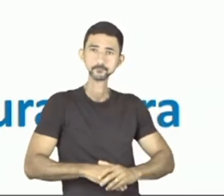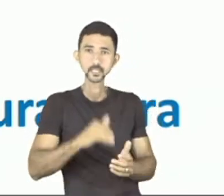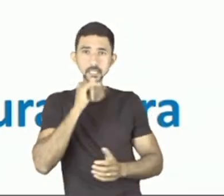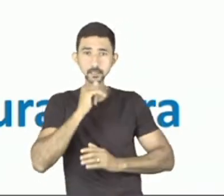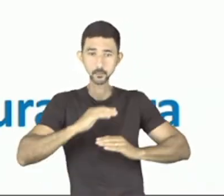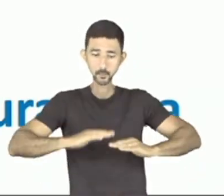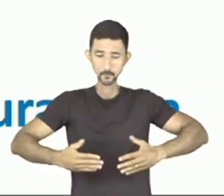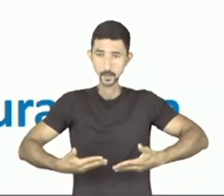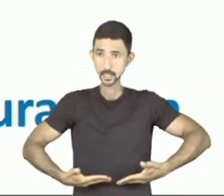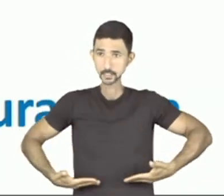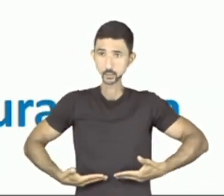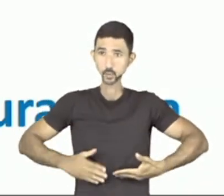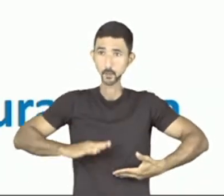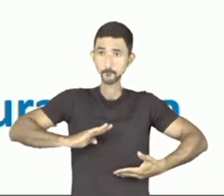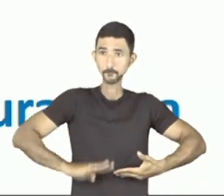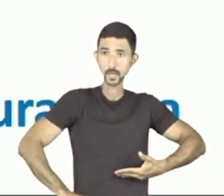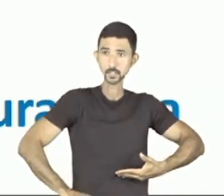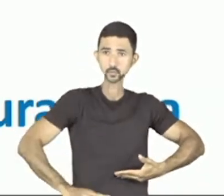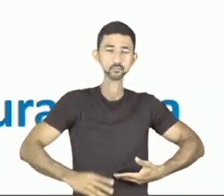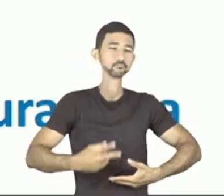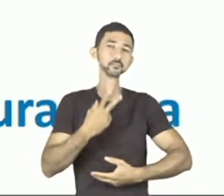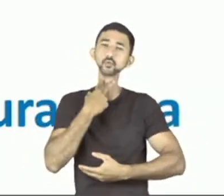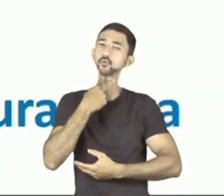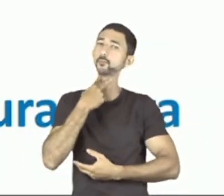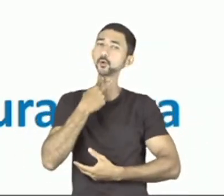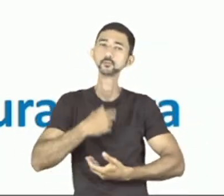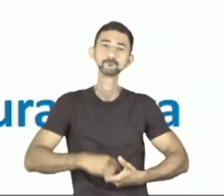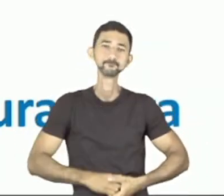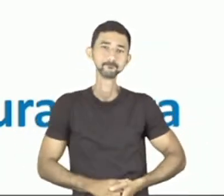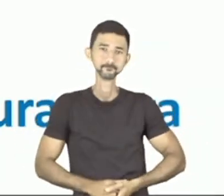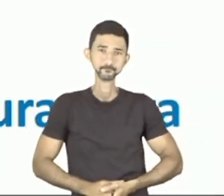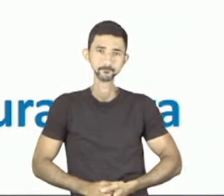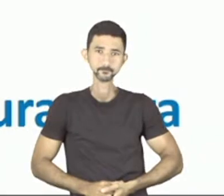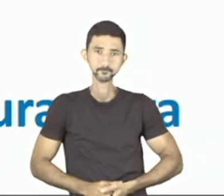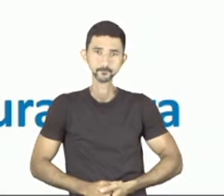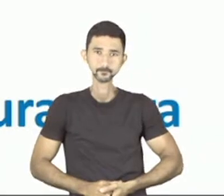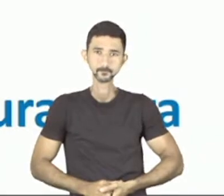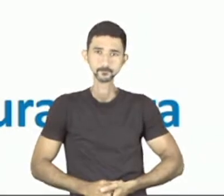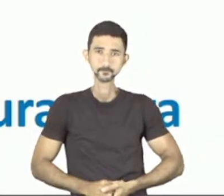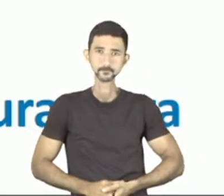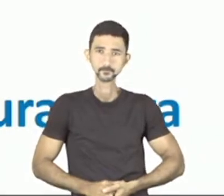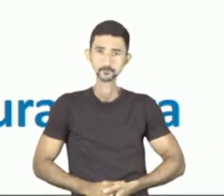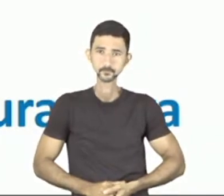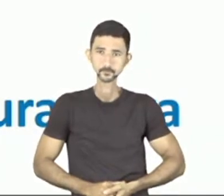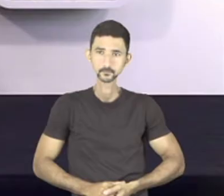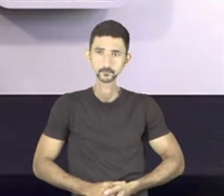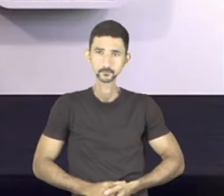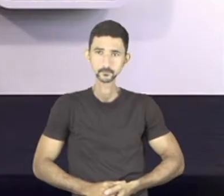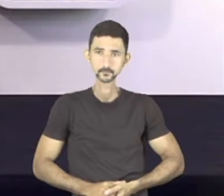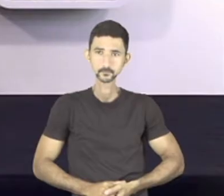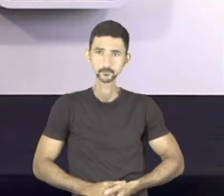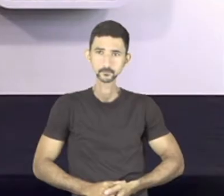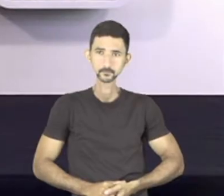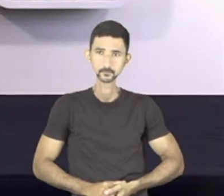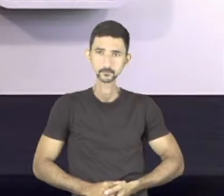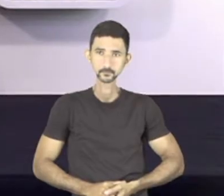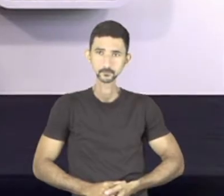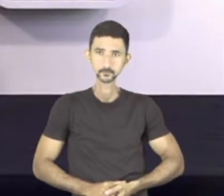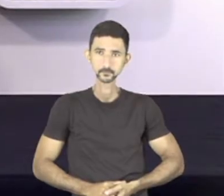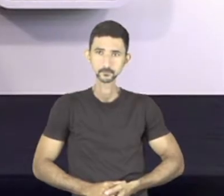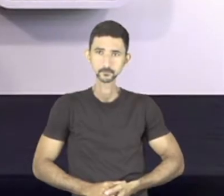da cintura para baixo. Então, voltando aqui para a gente. Vamos